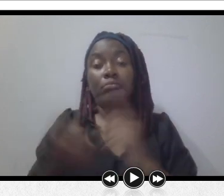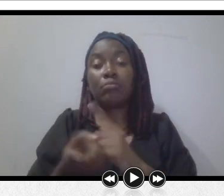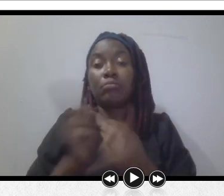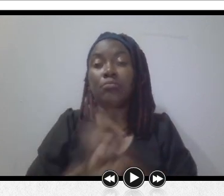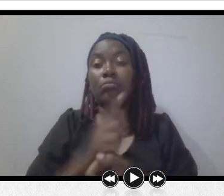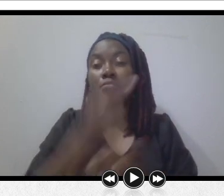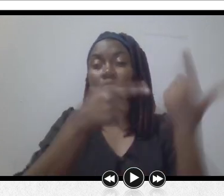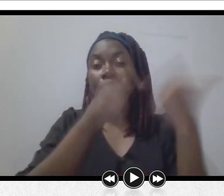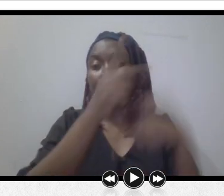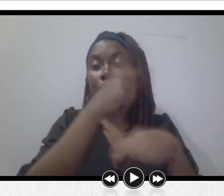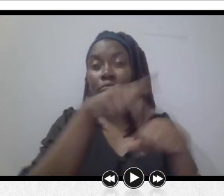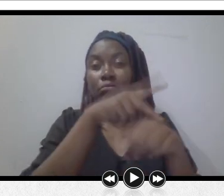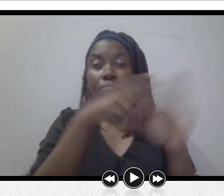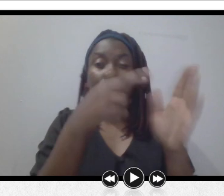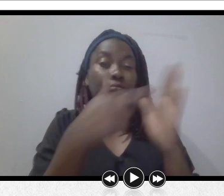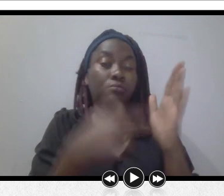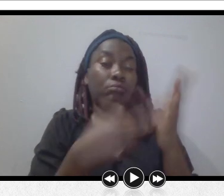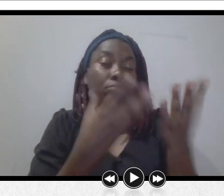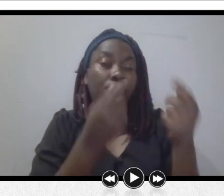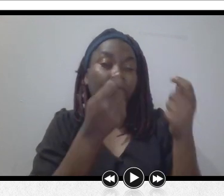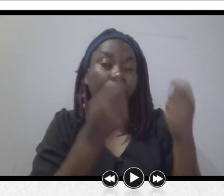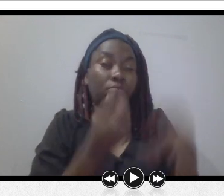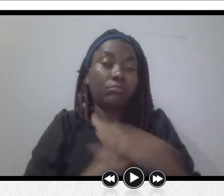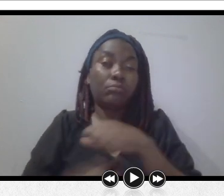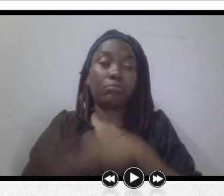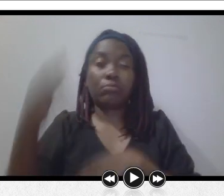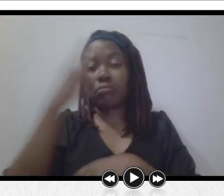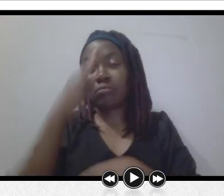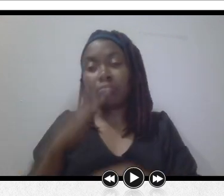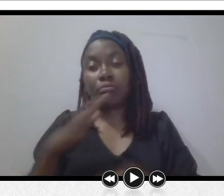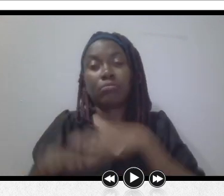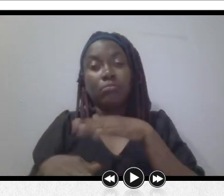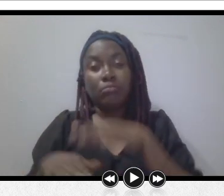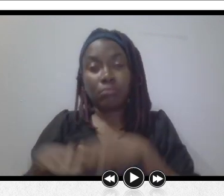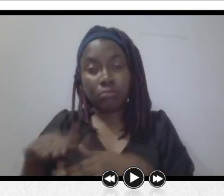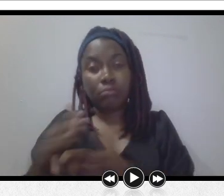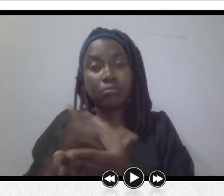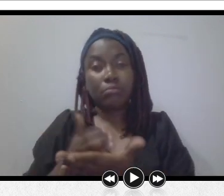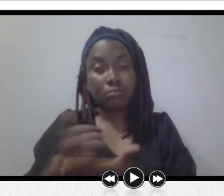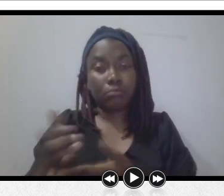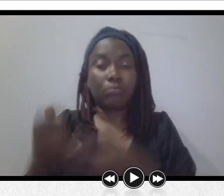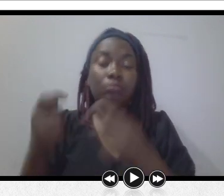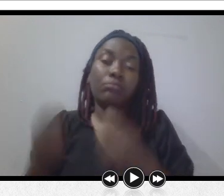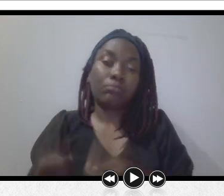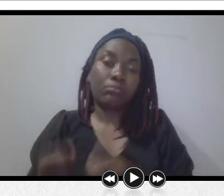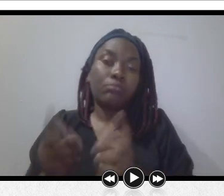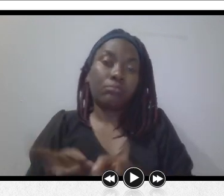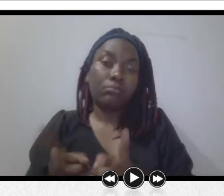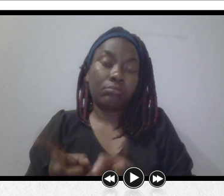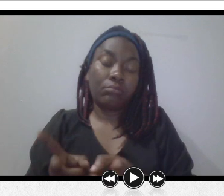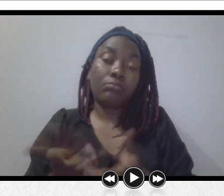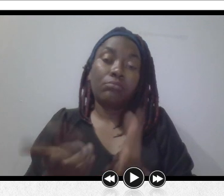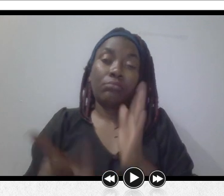outros países que já têm regulações muito consolidadas, o Brasil está em um trilhar de uma regulação sólida ainda, né? E as